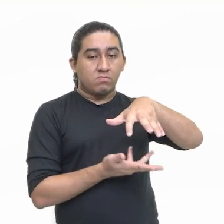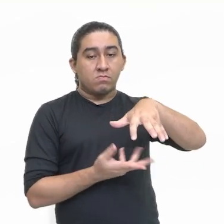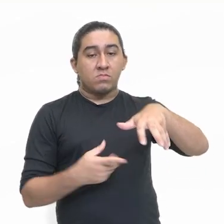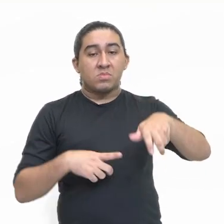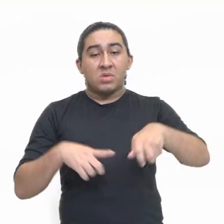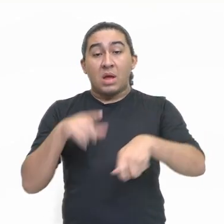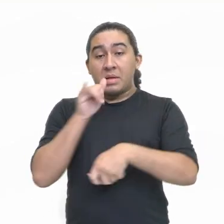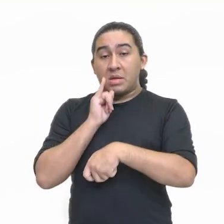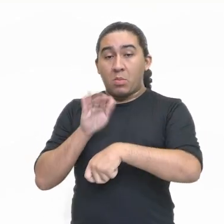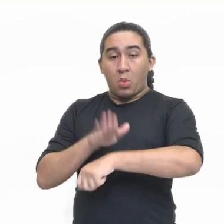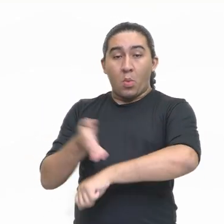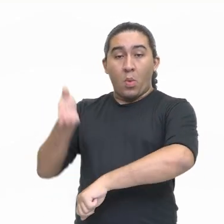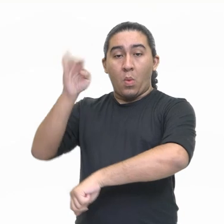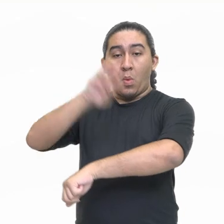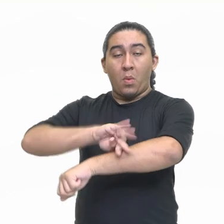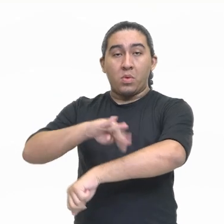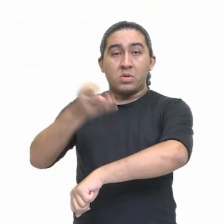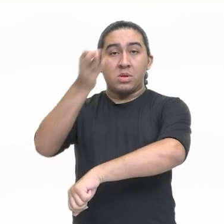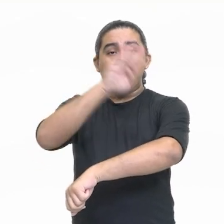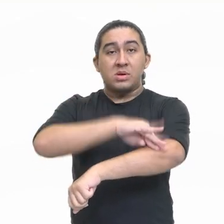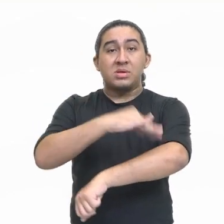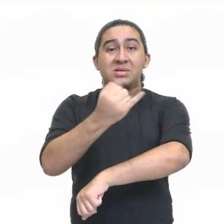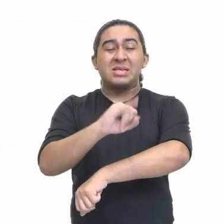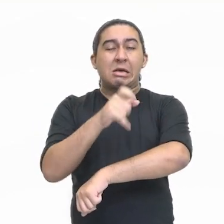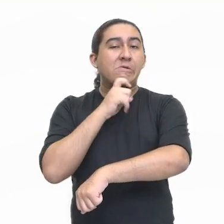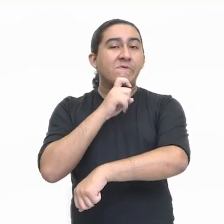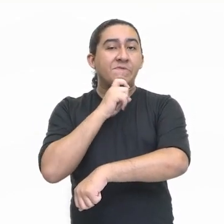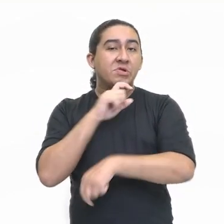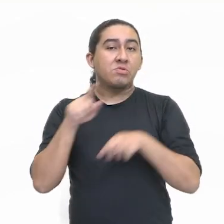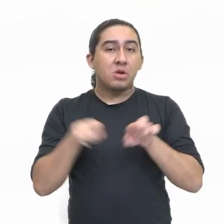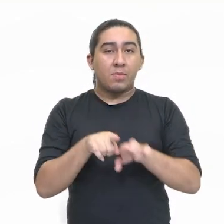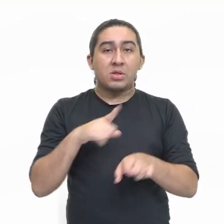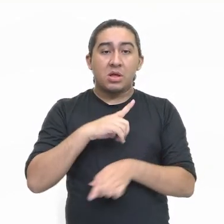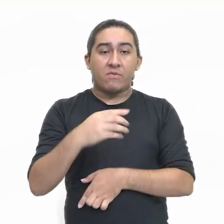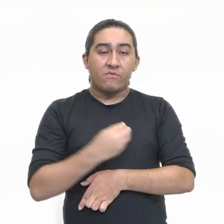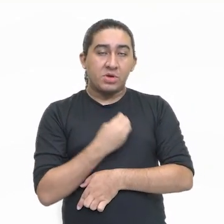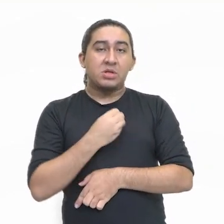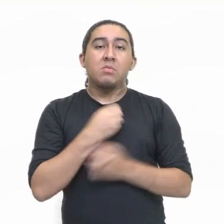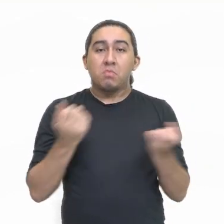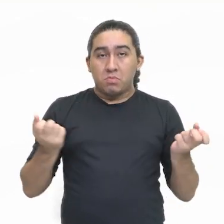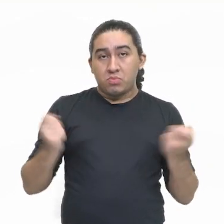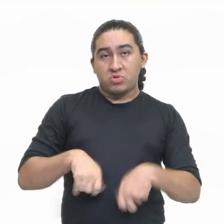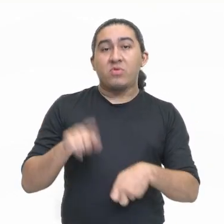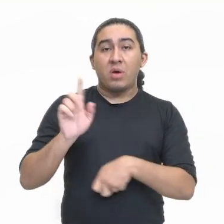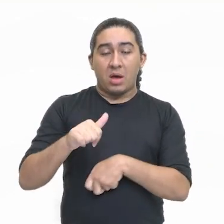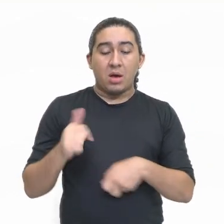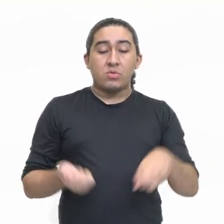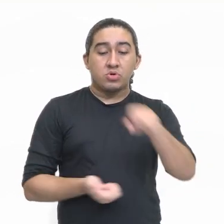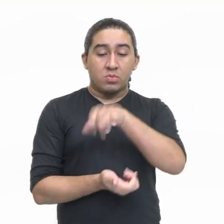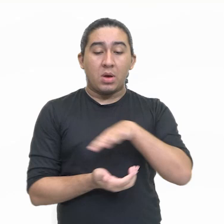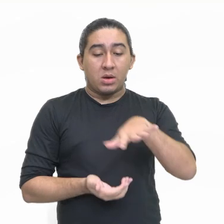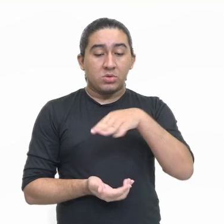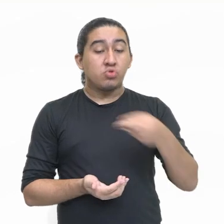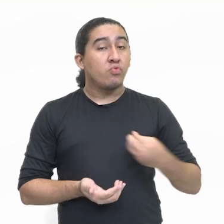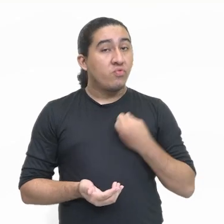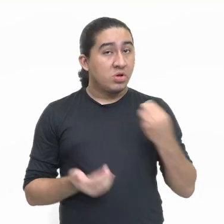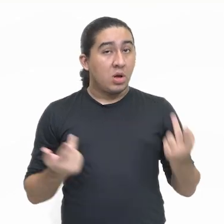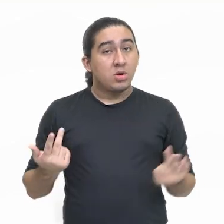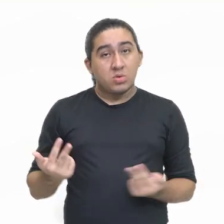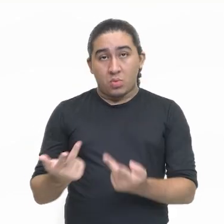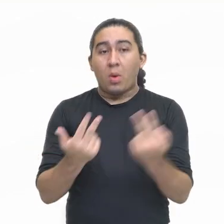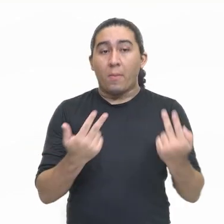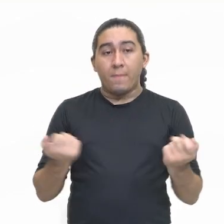montanha que se tiver gelo e tiver vida ali também compõe né faz parte